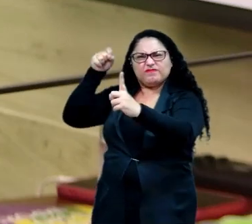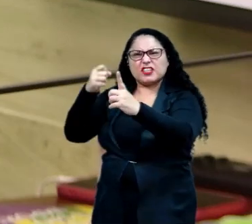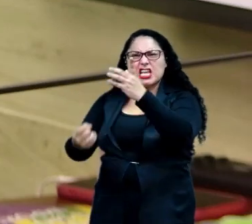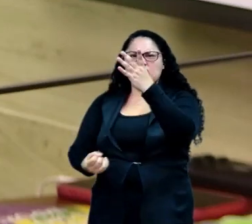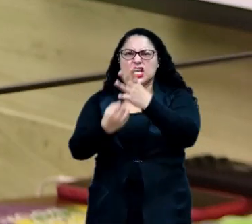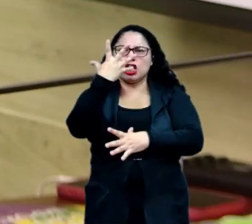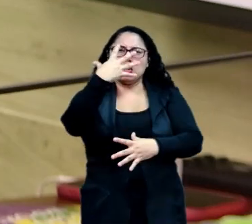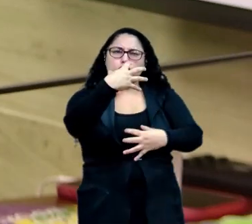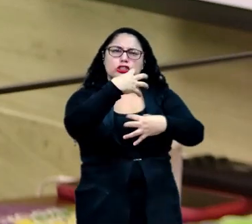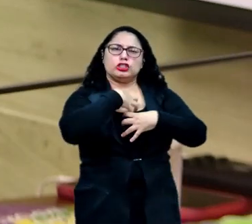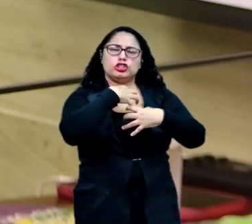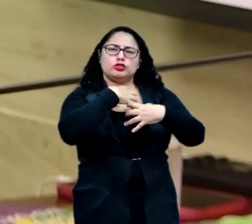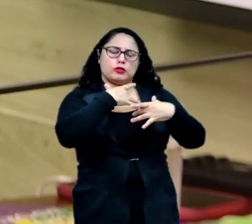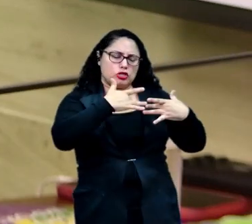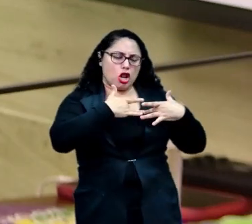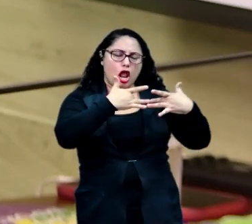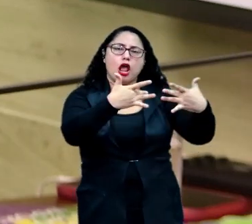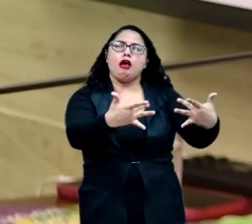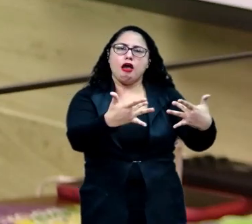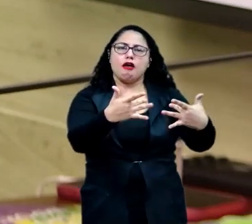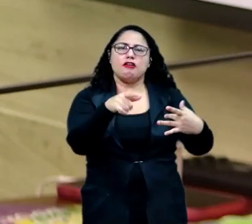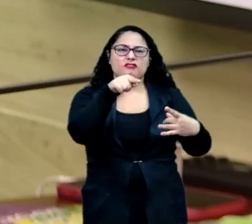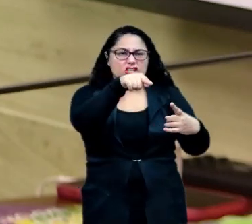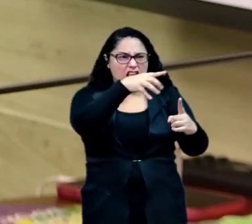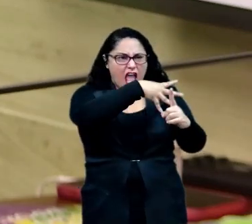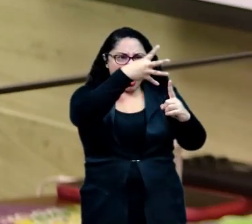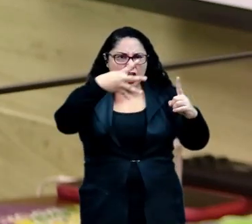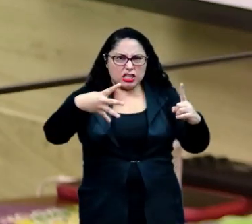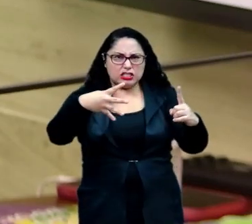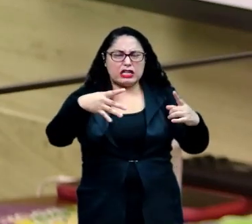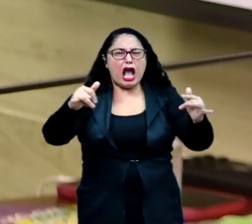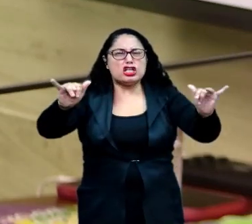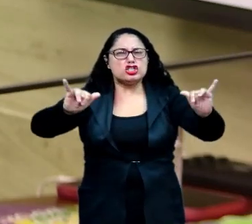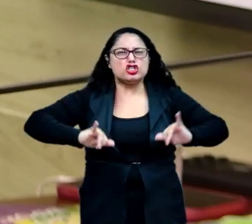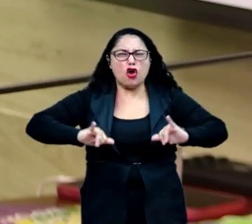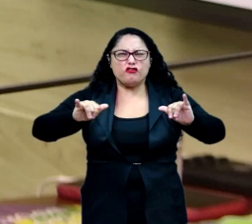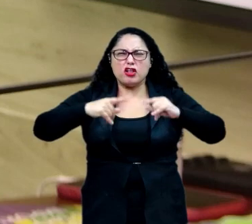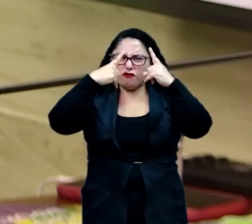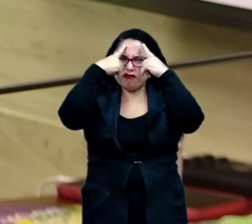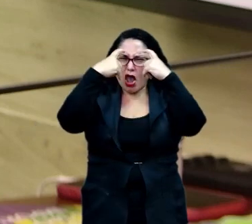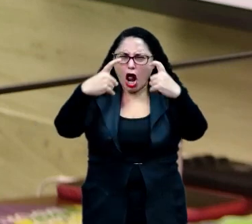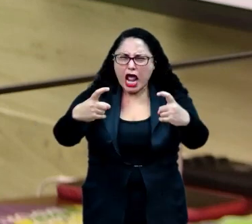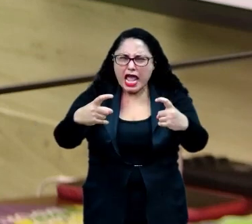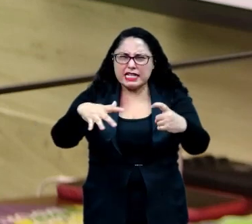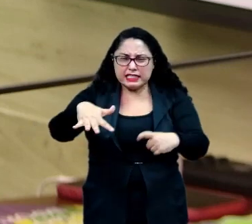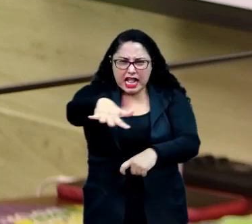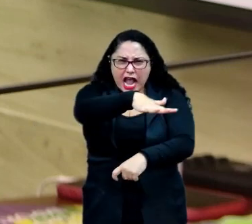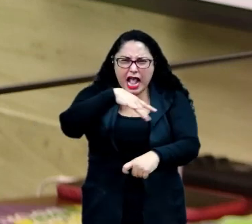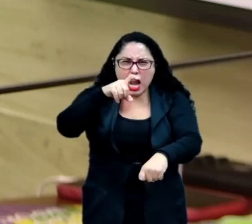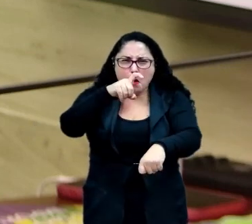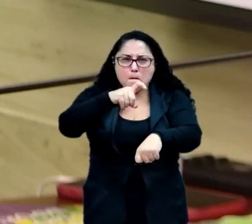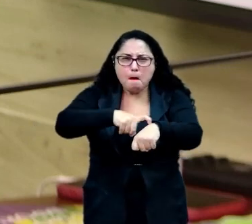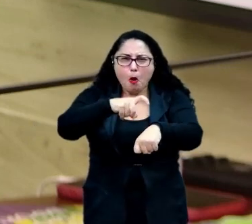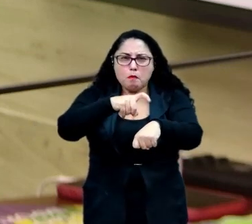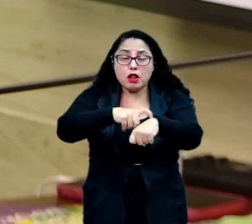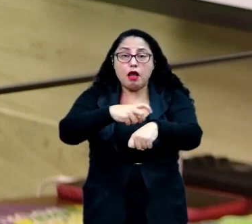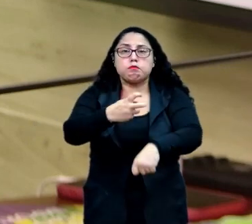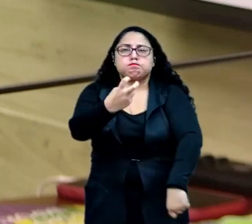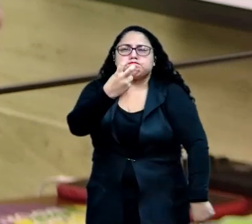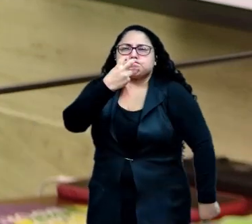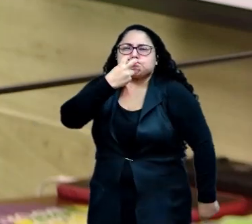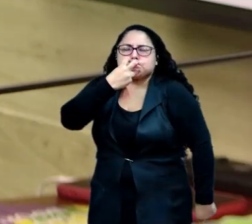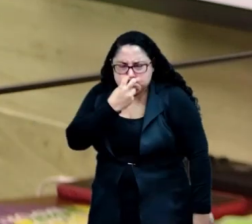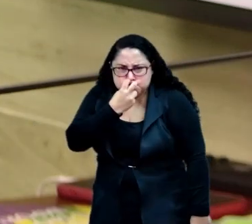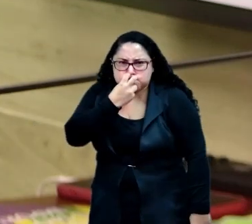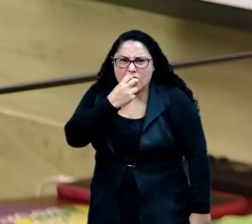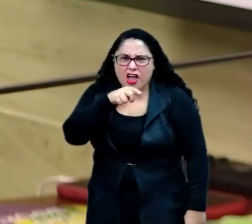um sentimento de solidariedade. Se você LGBT estiver sofrendo alguma violência ali naquele exato momento, apita. E